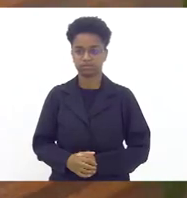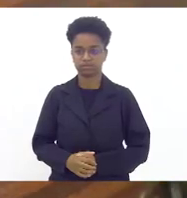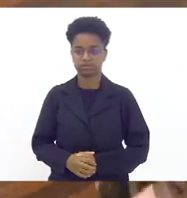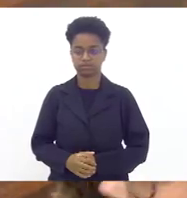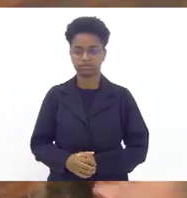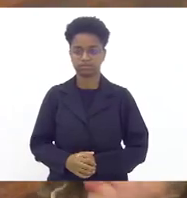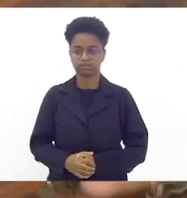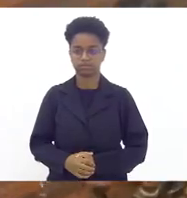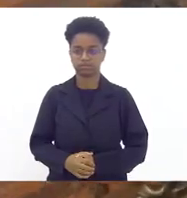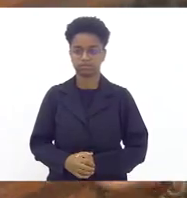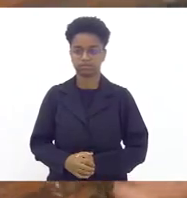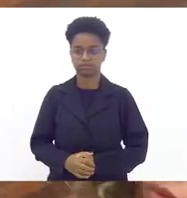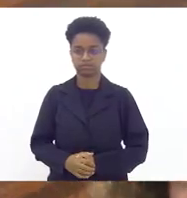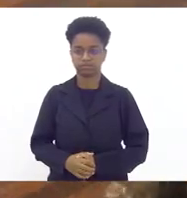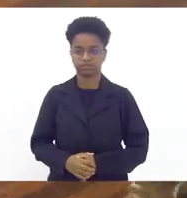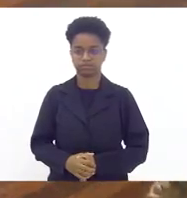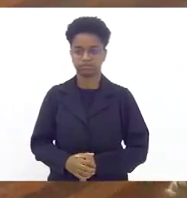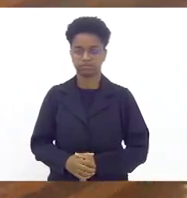a Vânia.